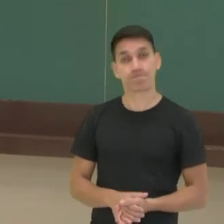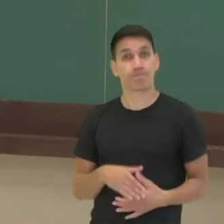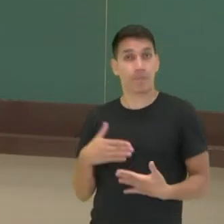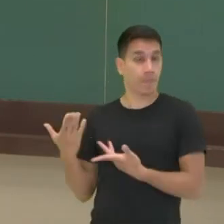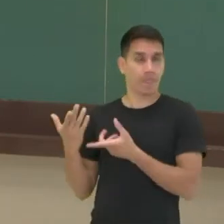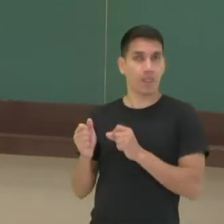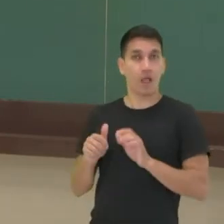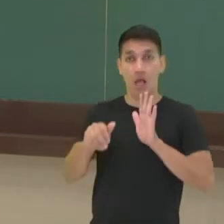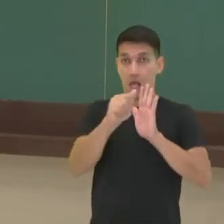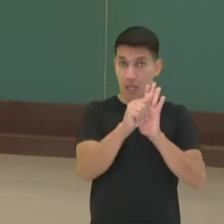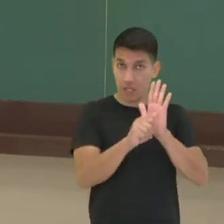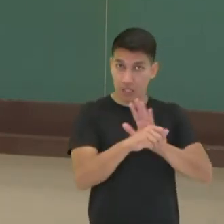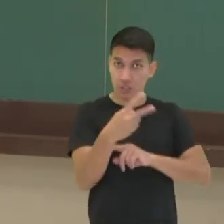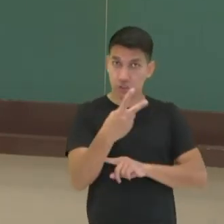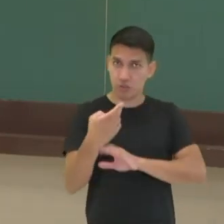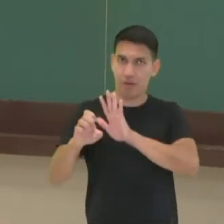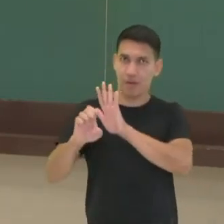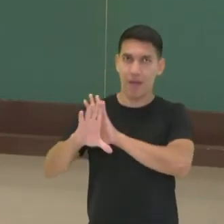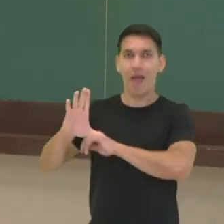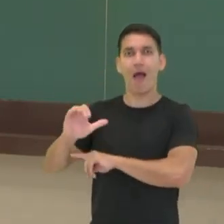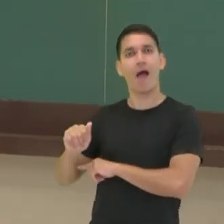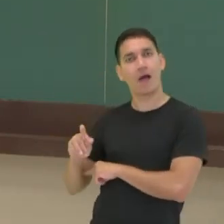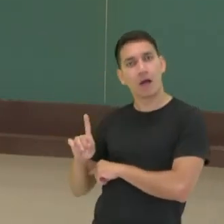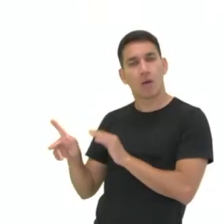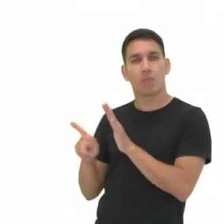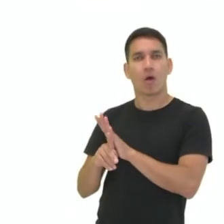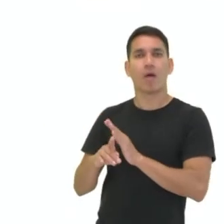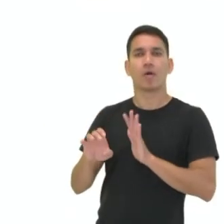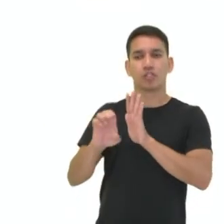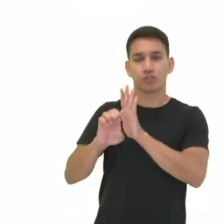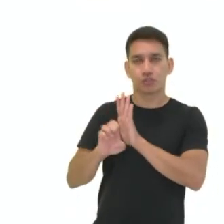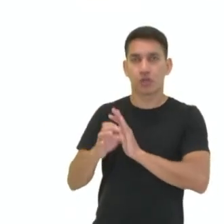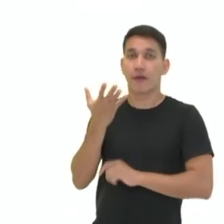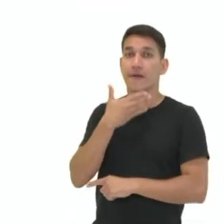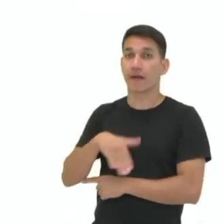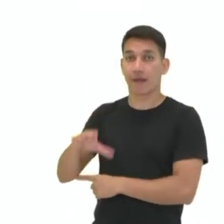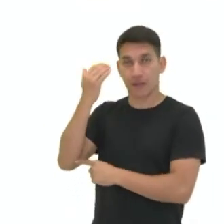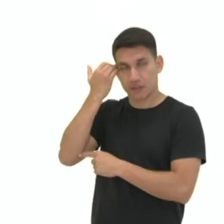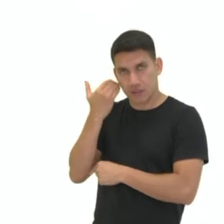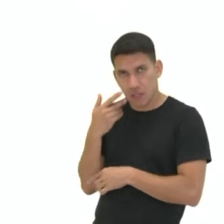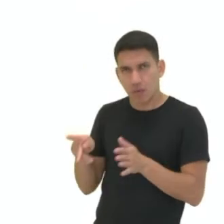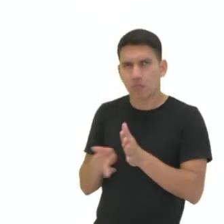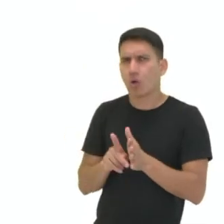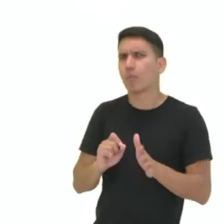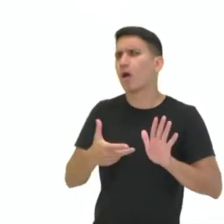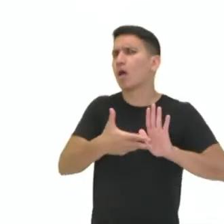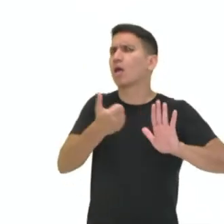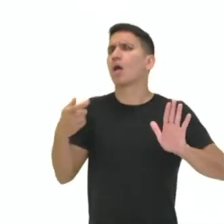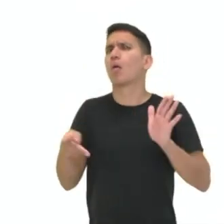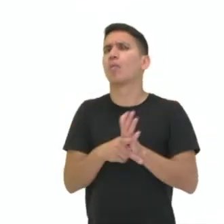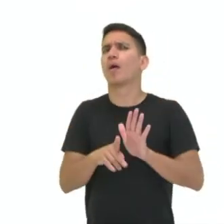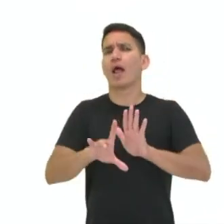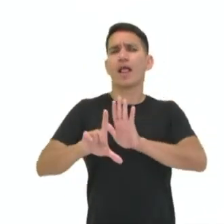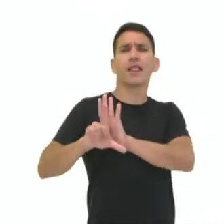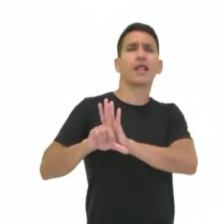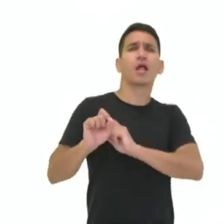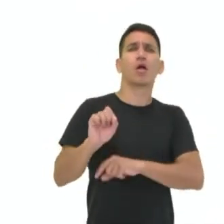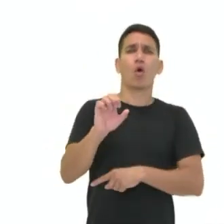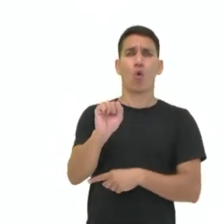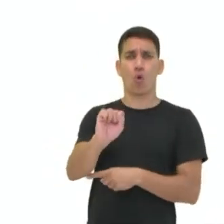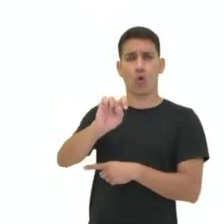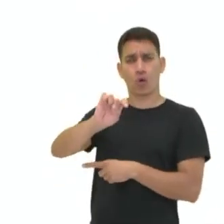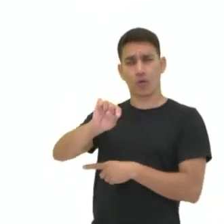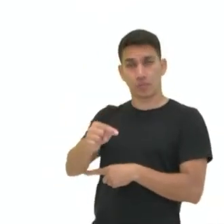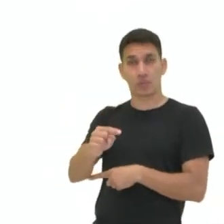artigo 2º do ECA, Estatuto da Criança e Adolescente, a referida ilegalidade advém da Lei 8.078